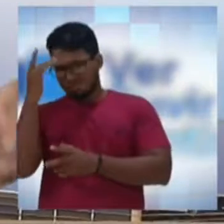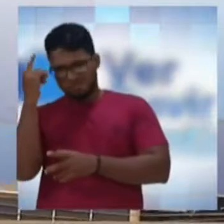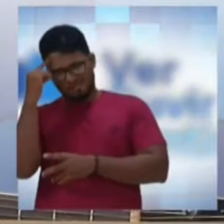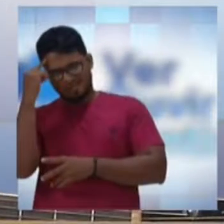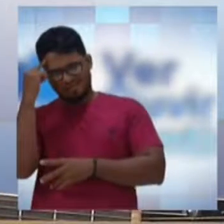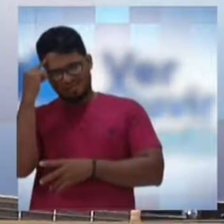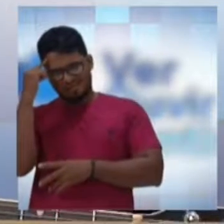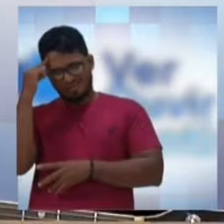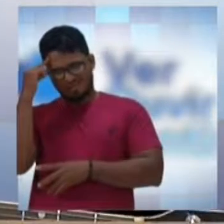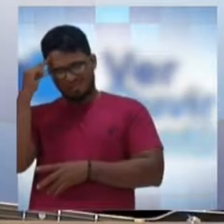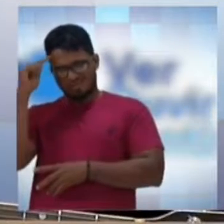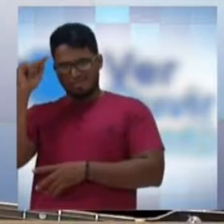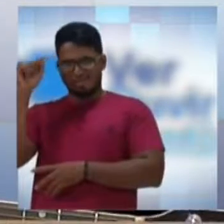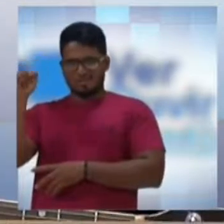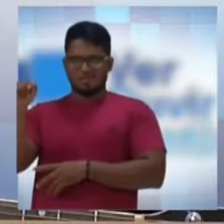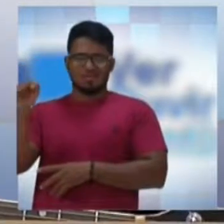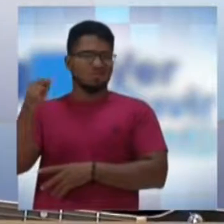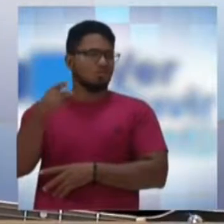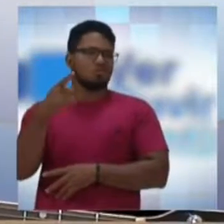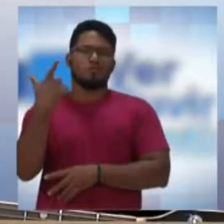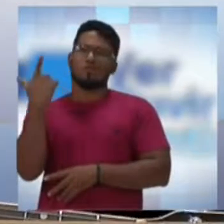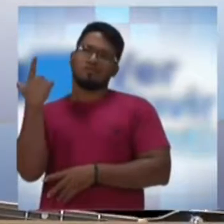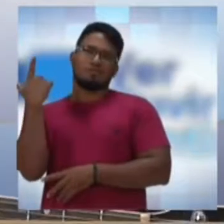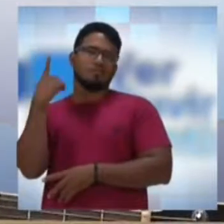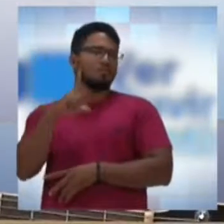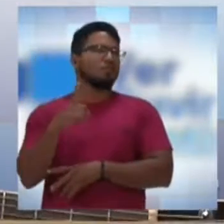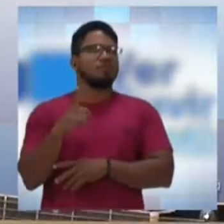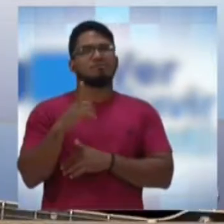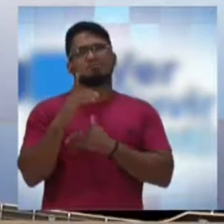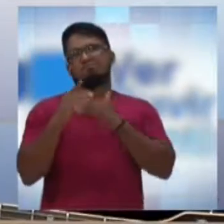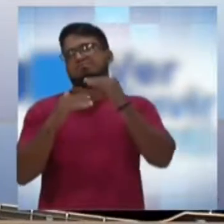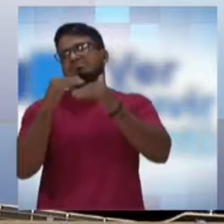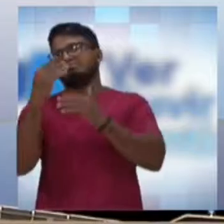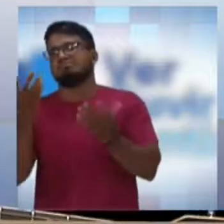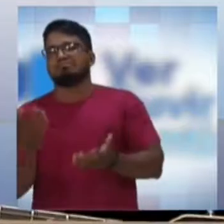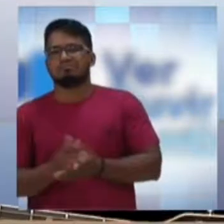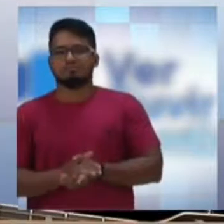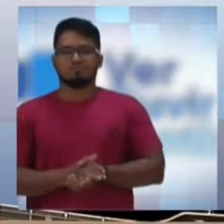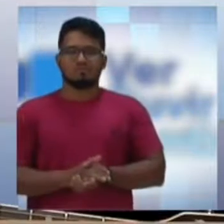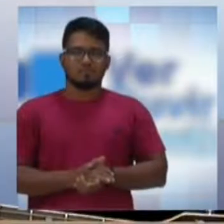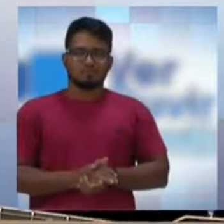que pensa que a pessoa não tem aquele conhecimento empírico,